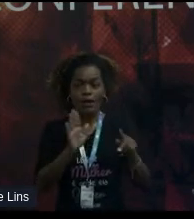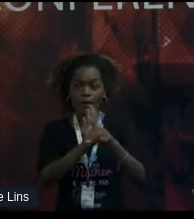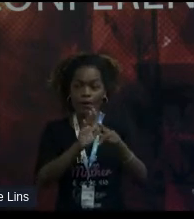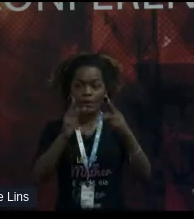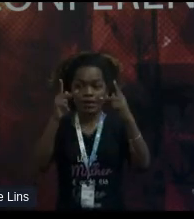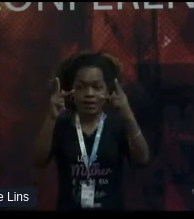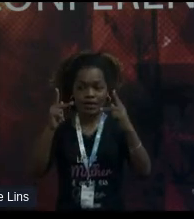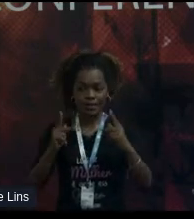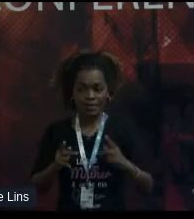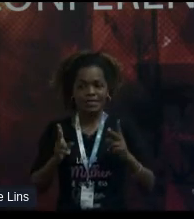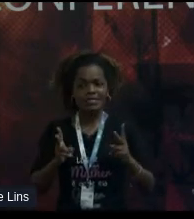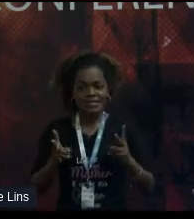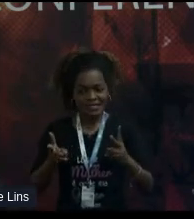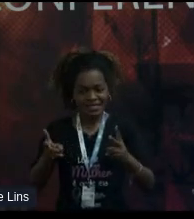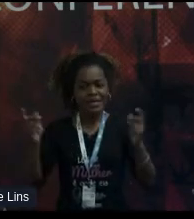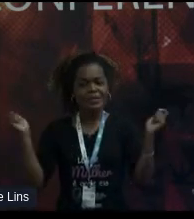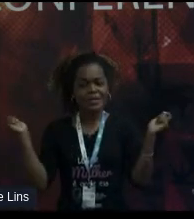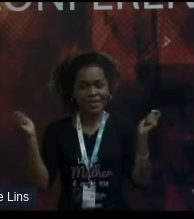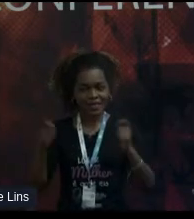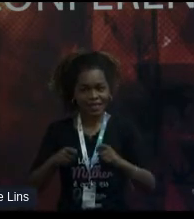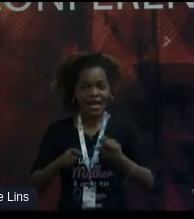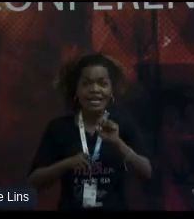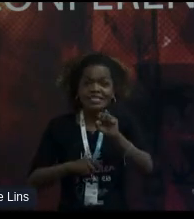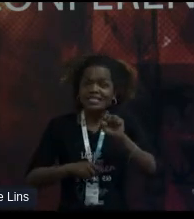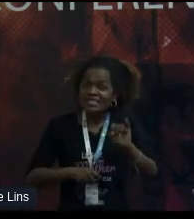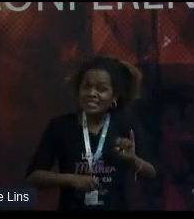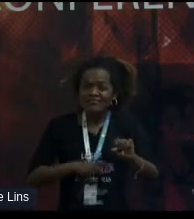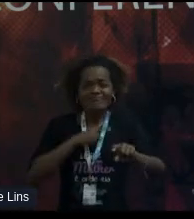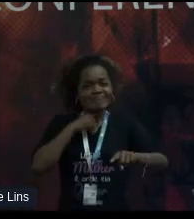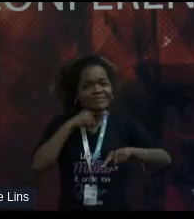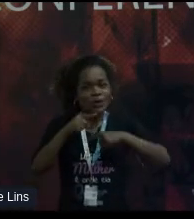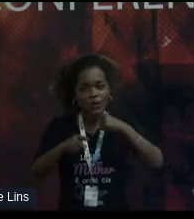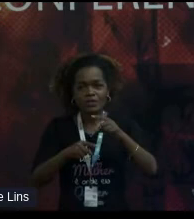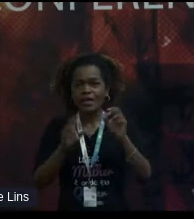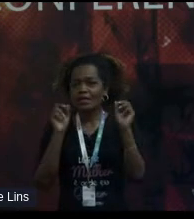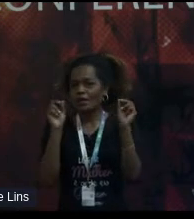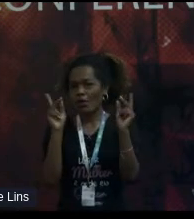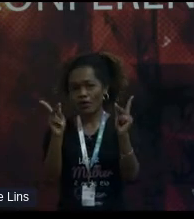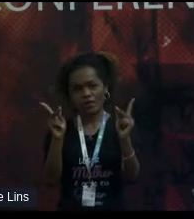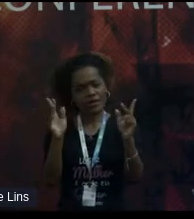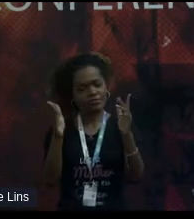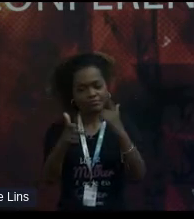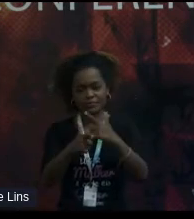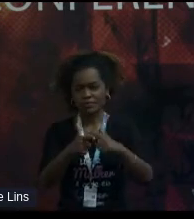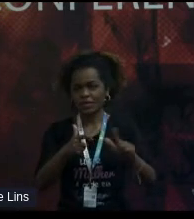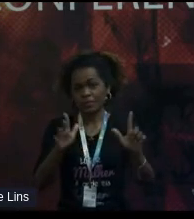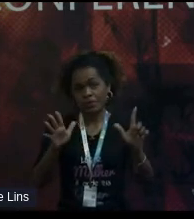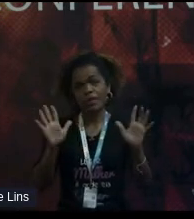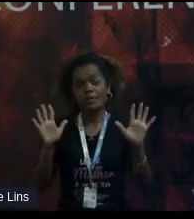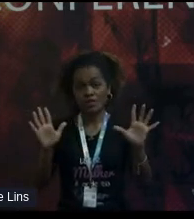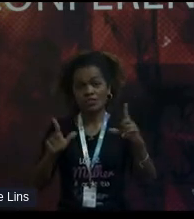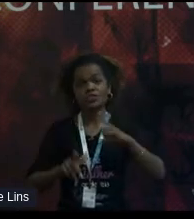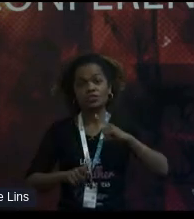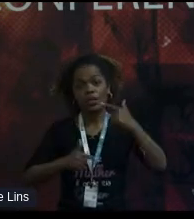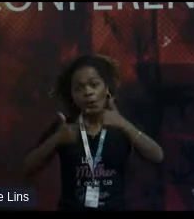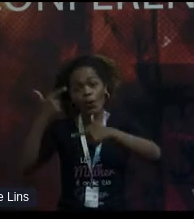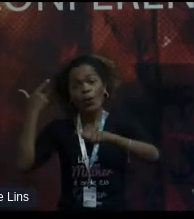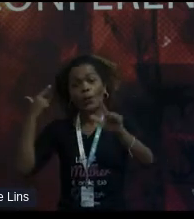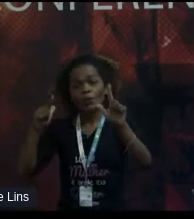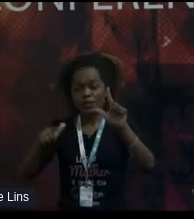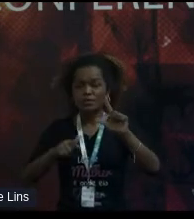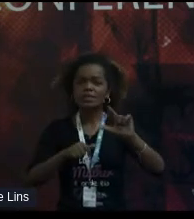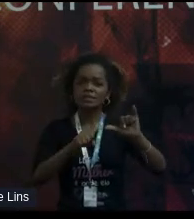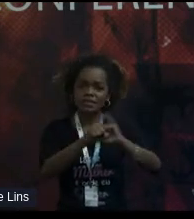for possível. E quando não for possível, ainda assim tem solução, né? Nós temos os atributos